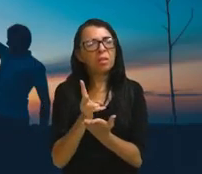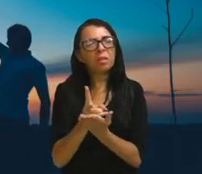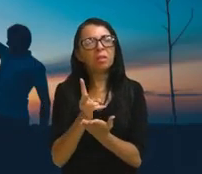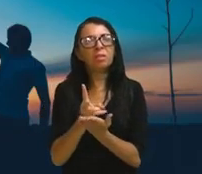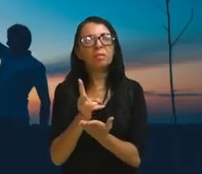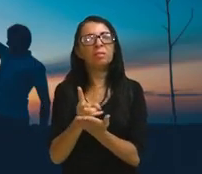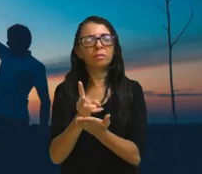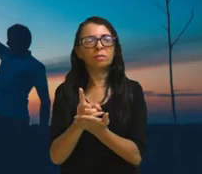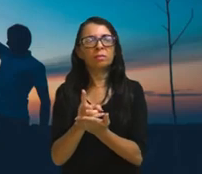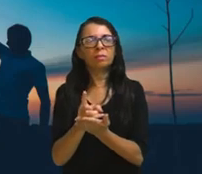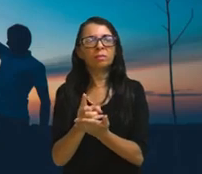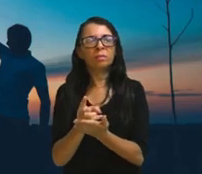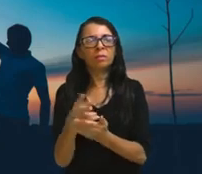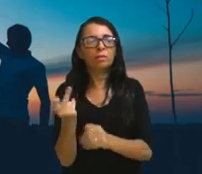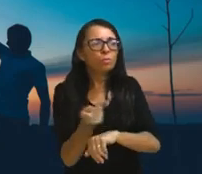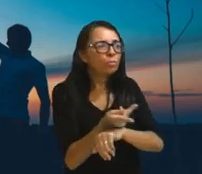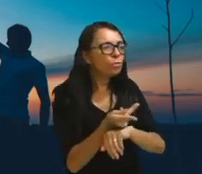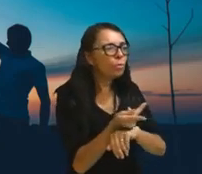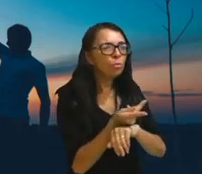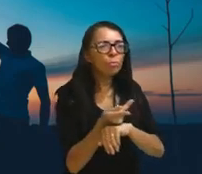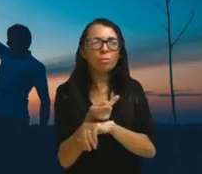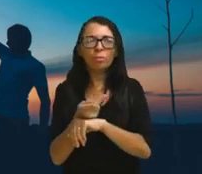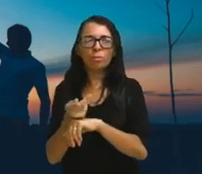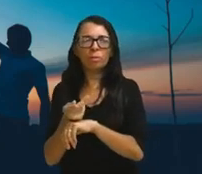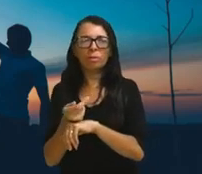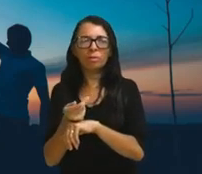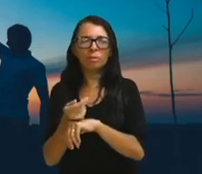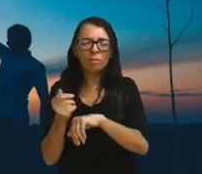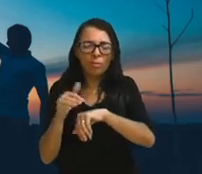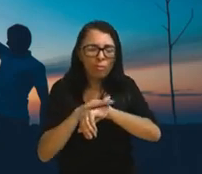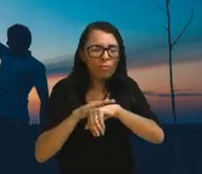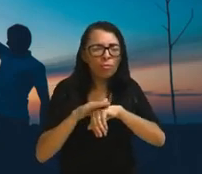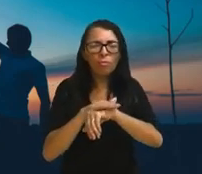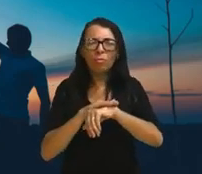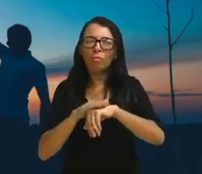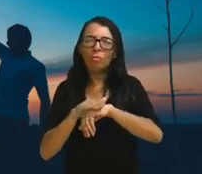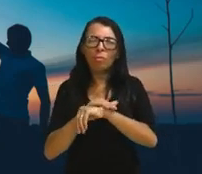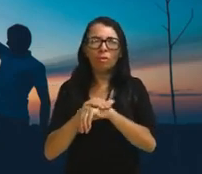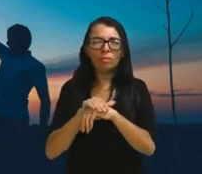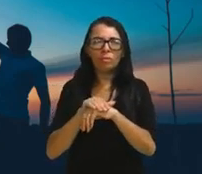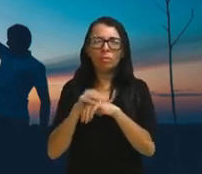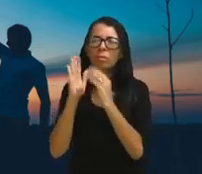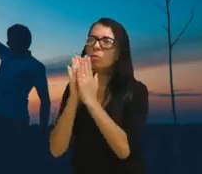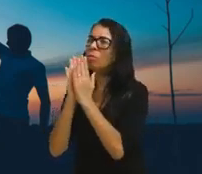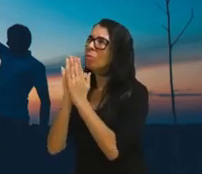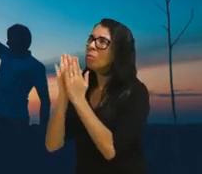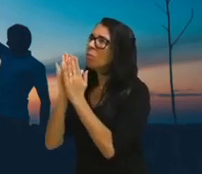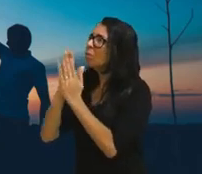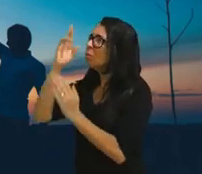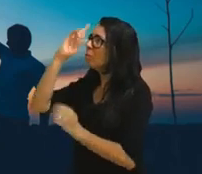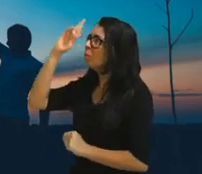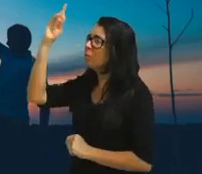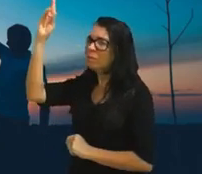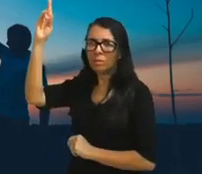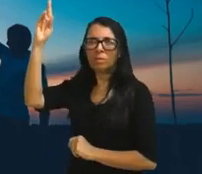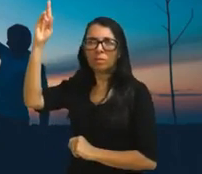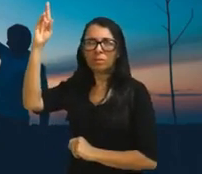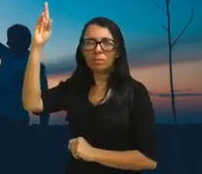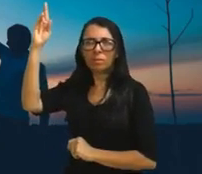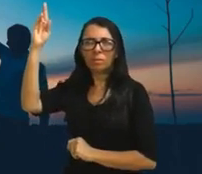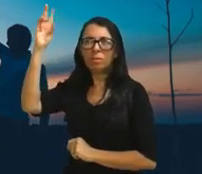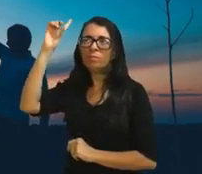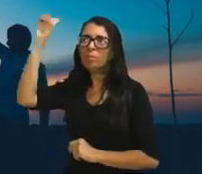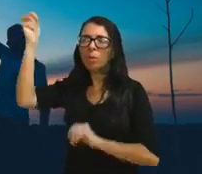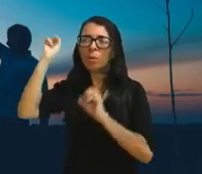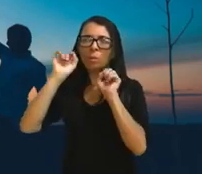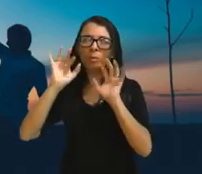esse mês, estamos falando sobre a família, importante as ministrações que o pastor Claudinei tem trazido aqui todas